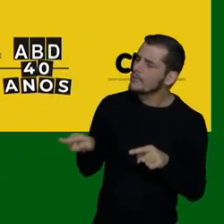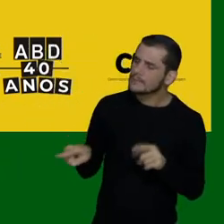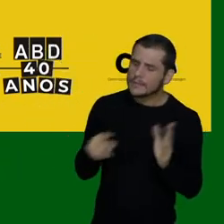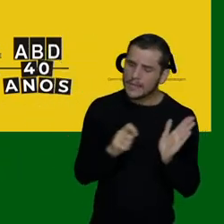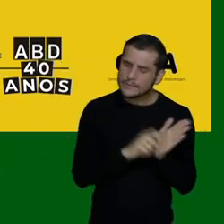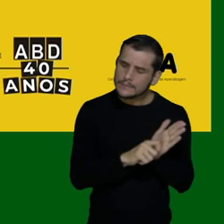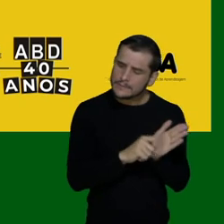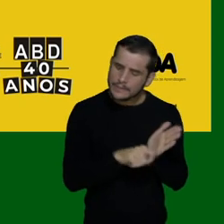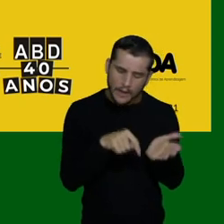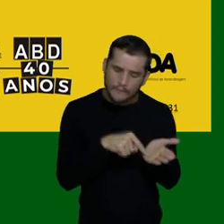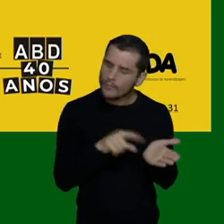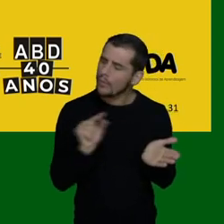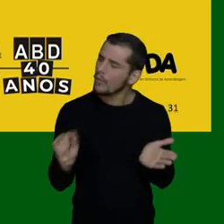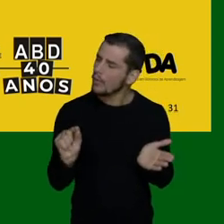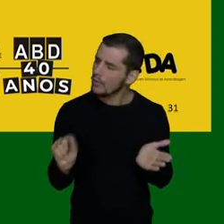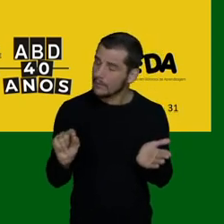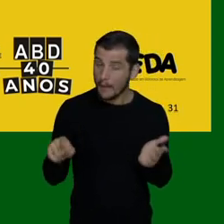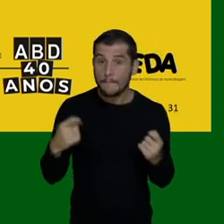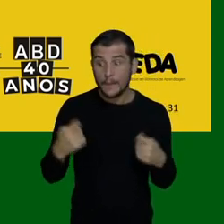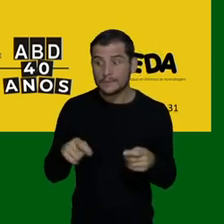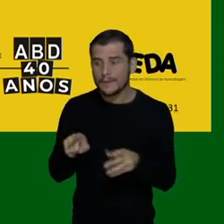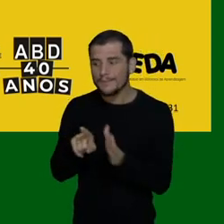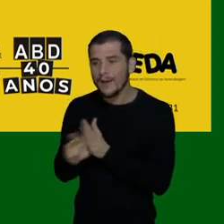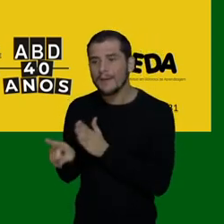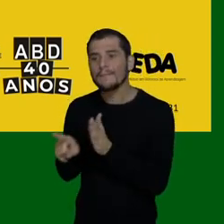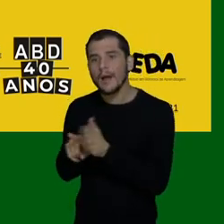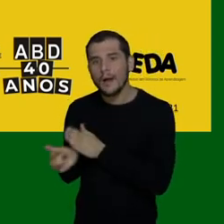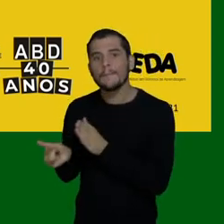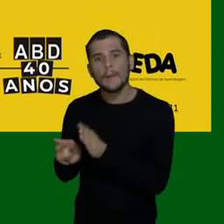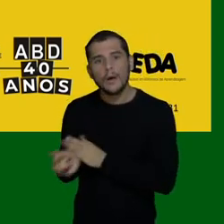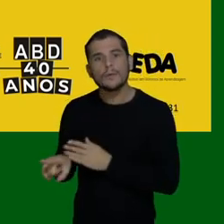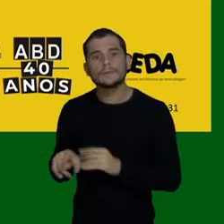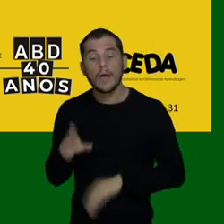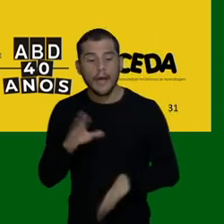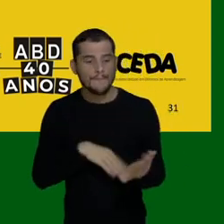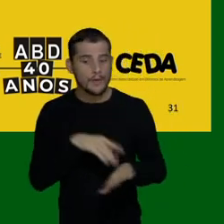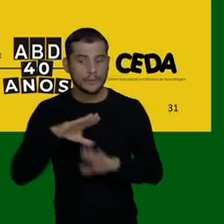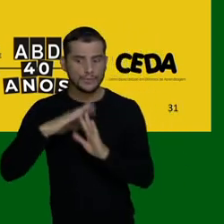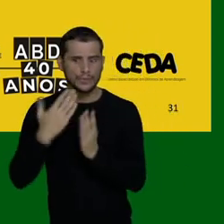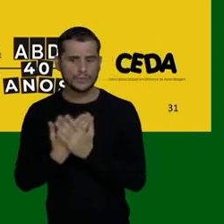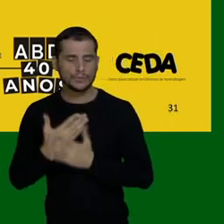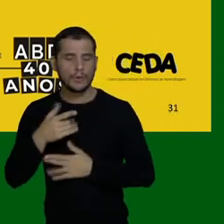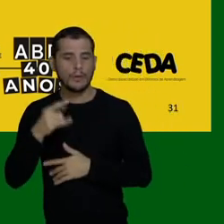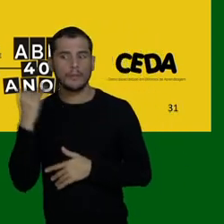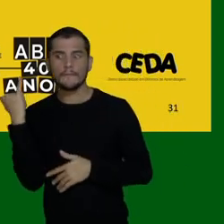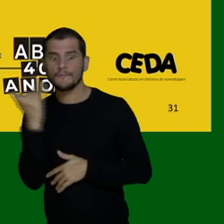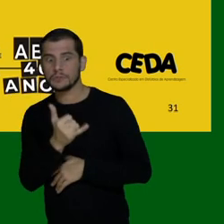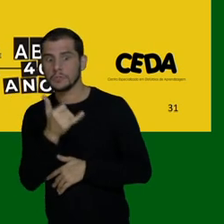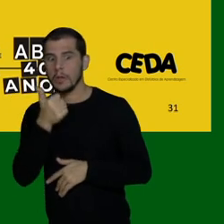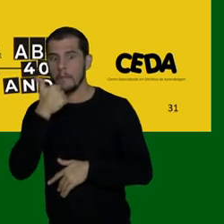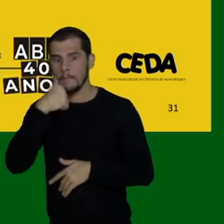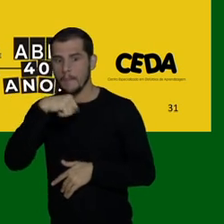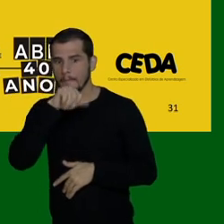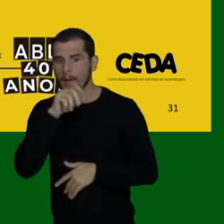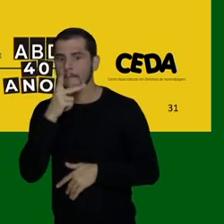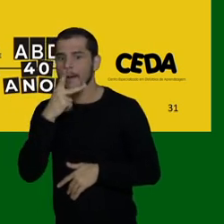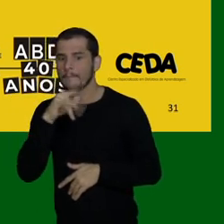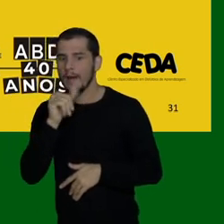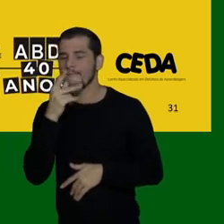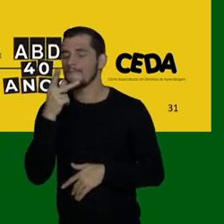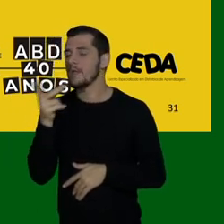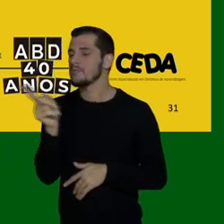tem que estudar muitas escolas também ligam ai a mãe falou que ele não pode repetir sim ele pode repetir porque o